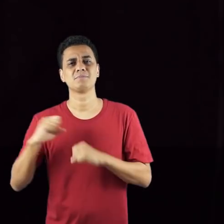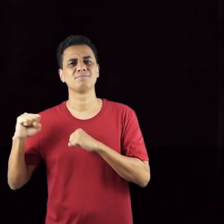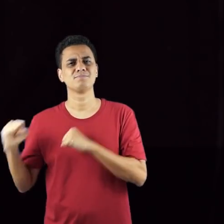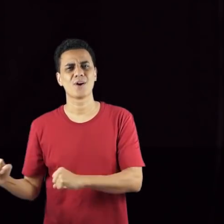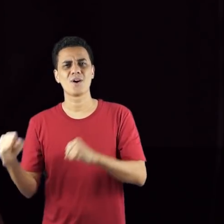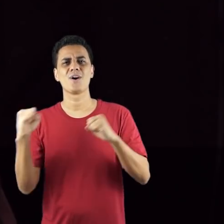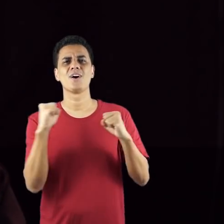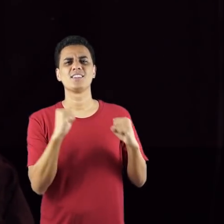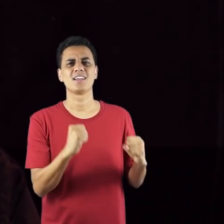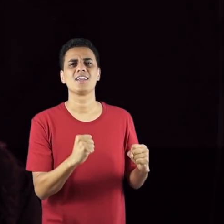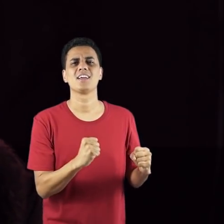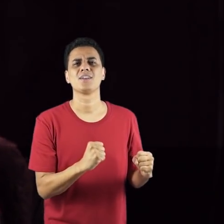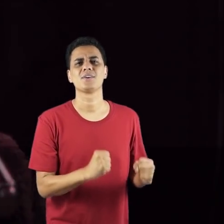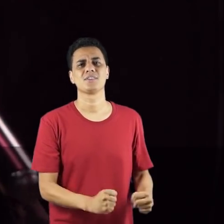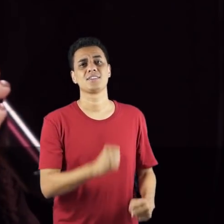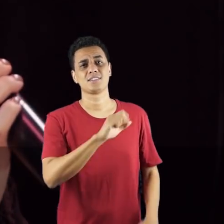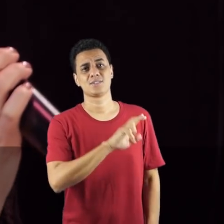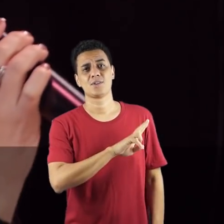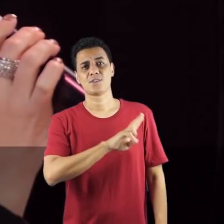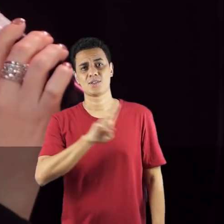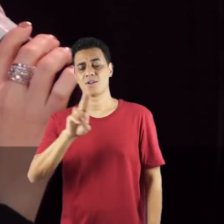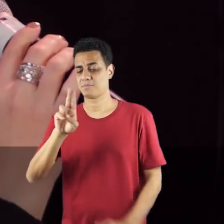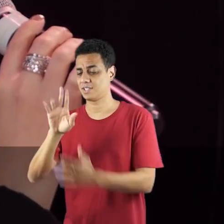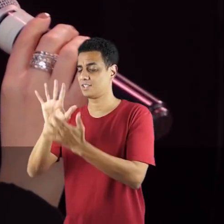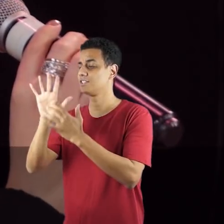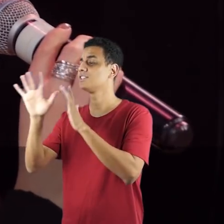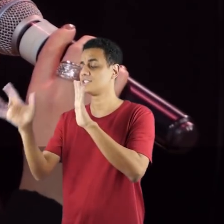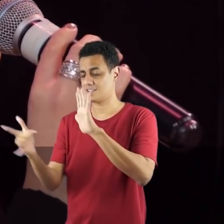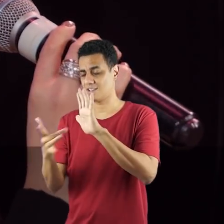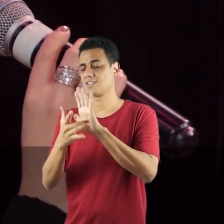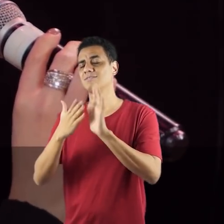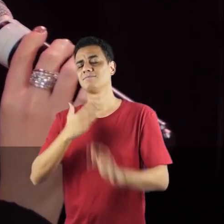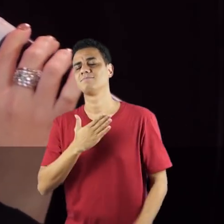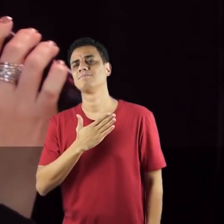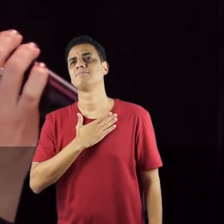todo esse nome é o nome de